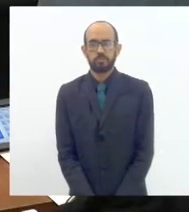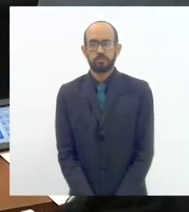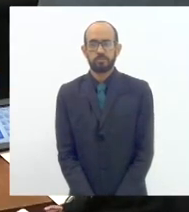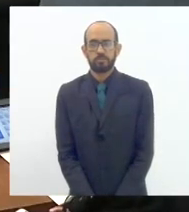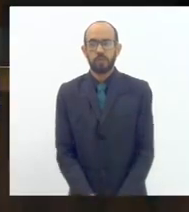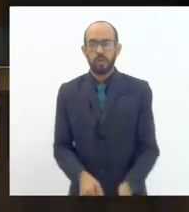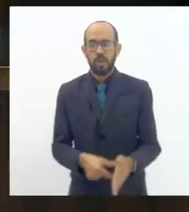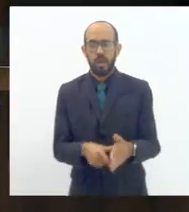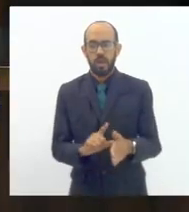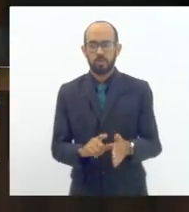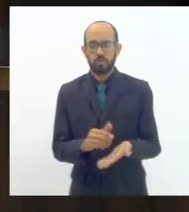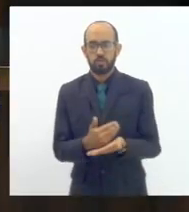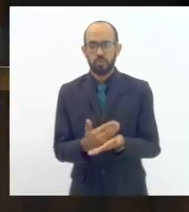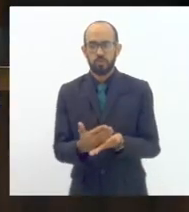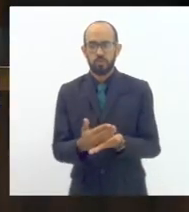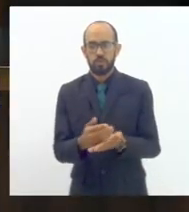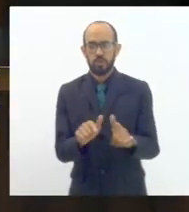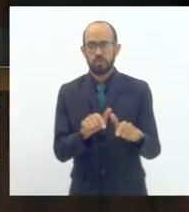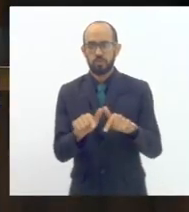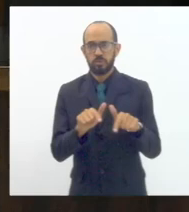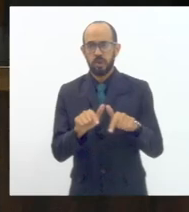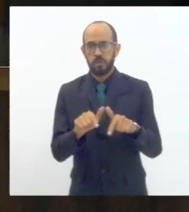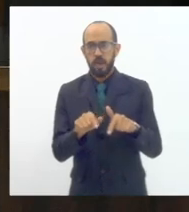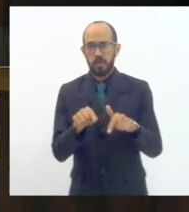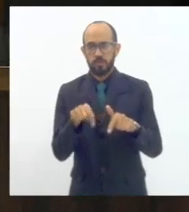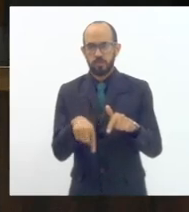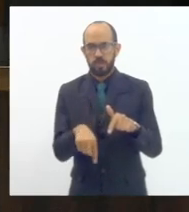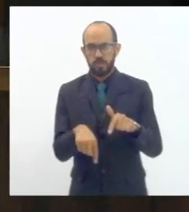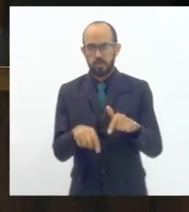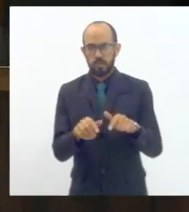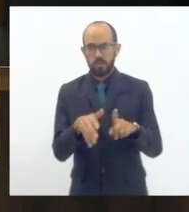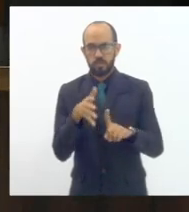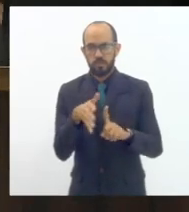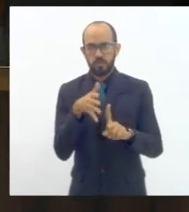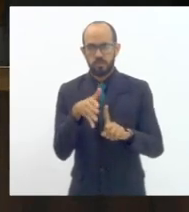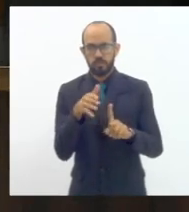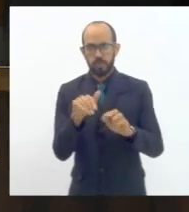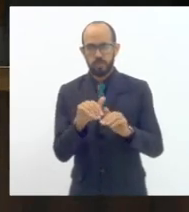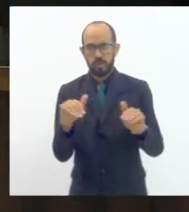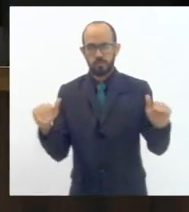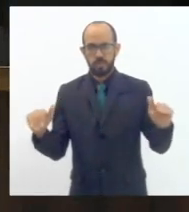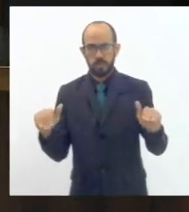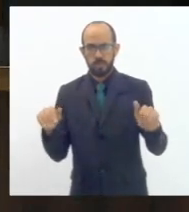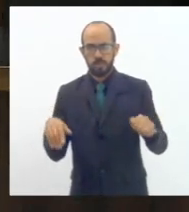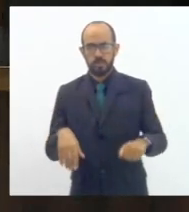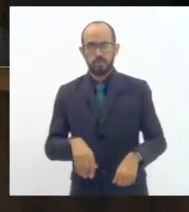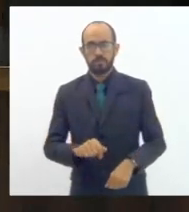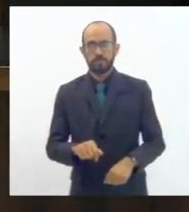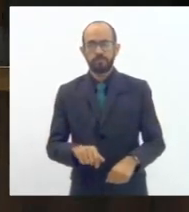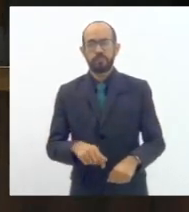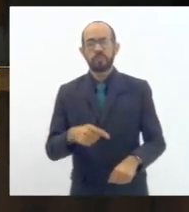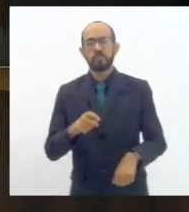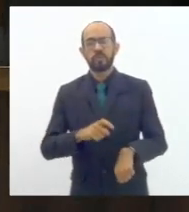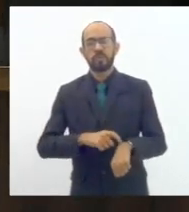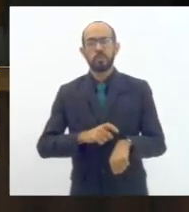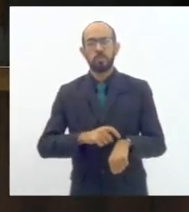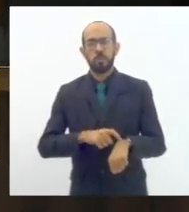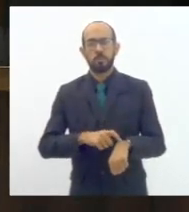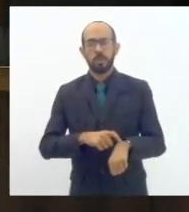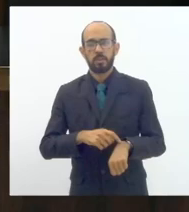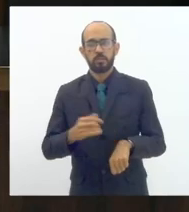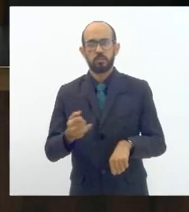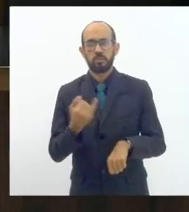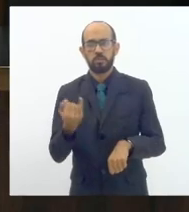Antes de dar abertura dos trabalhos aqui com as falas da mesa, teremos agora um momento solene e